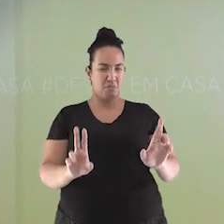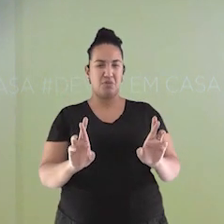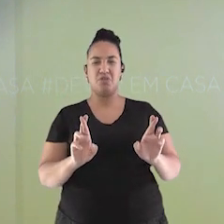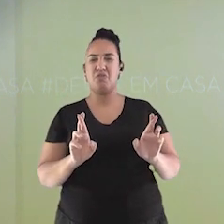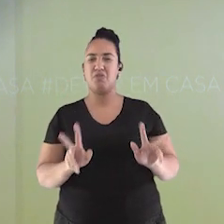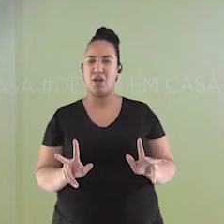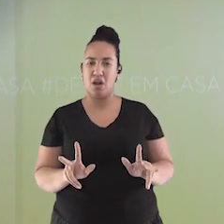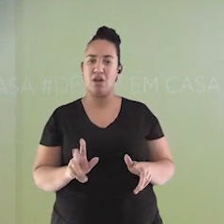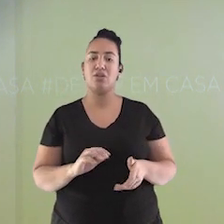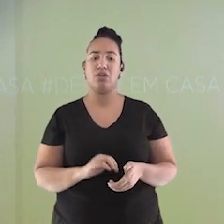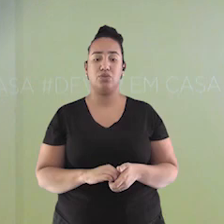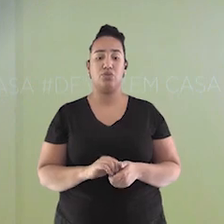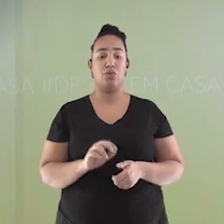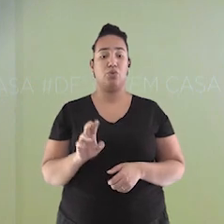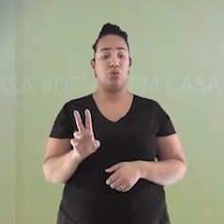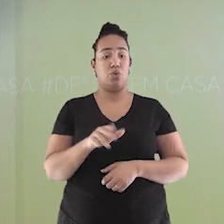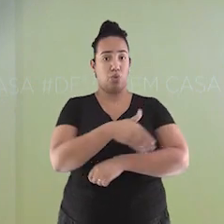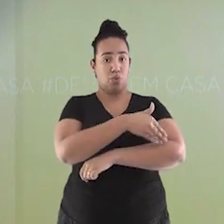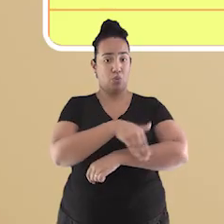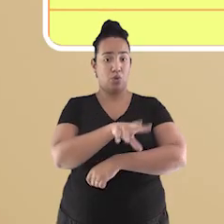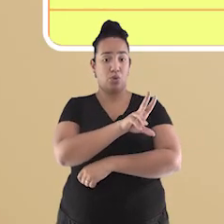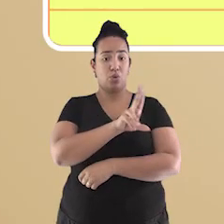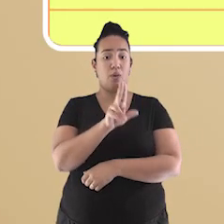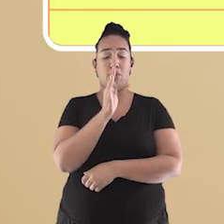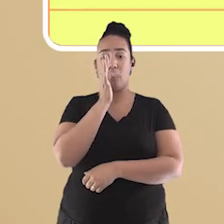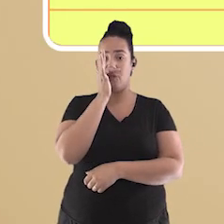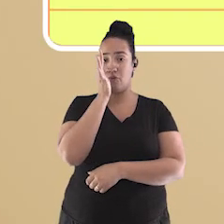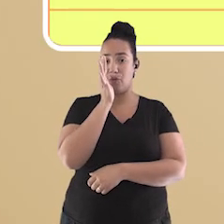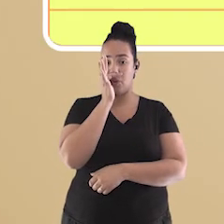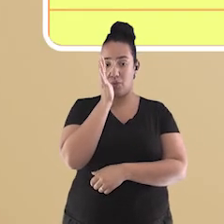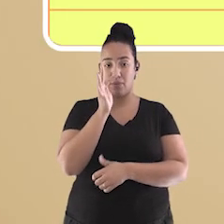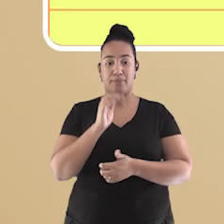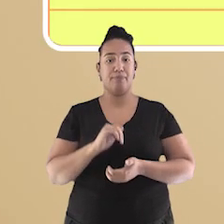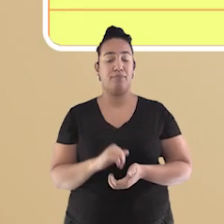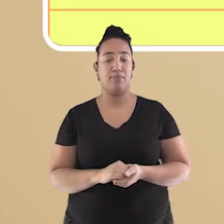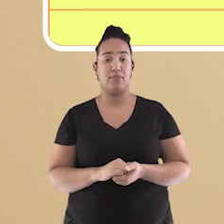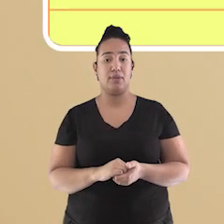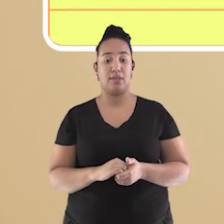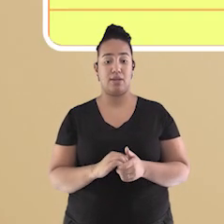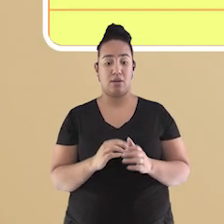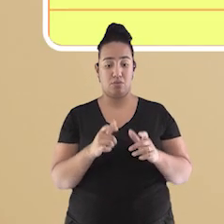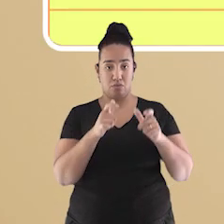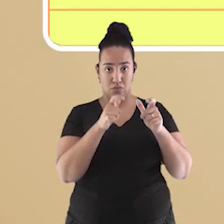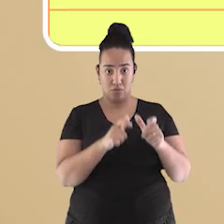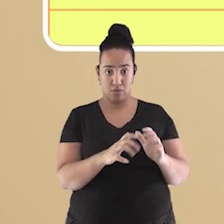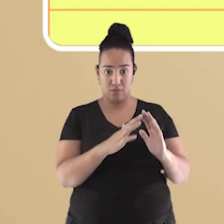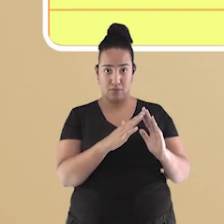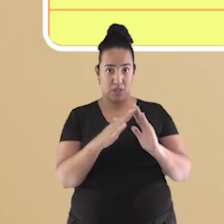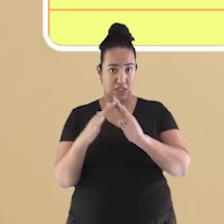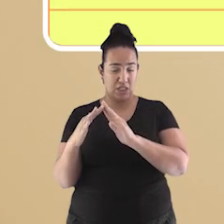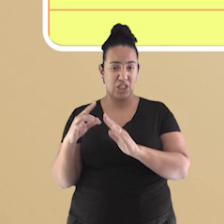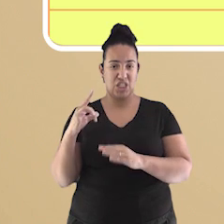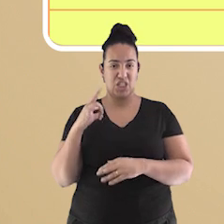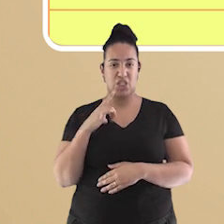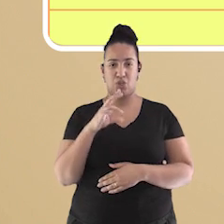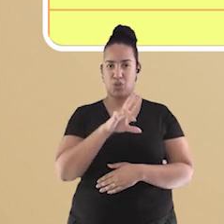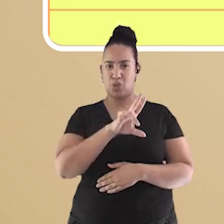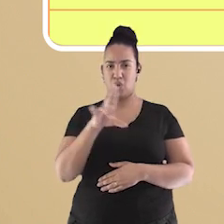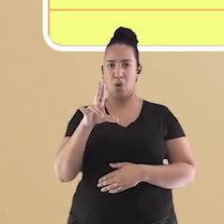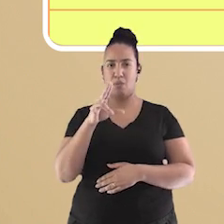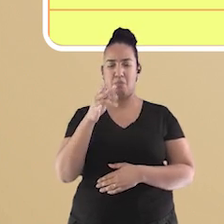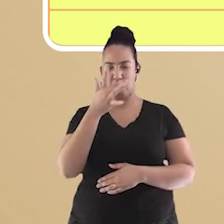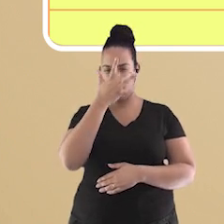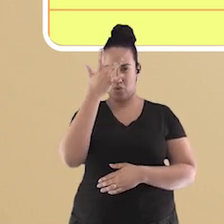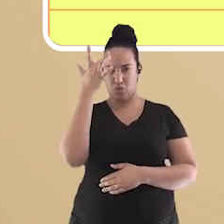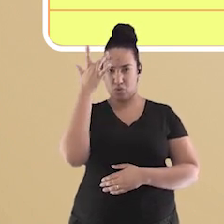casa. Elas tinham nomes de flores. No bairro vizinho, as ruas tinham nomes de políticos conhecidos.